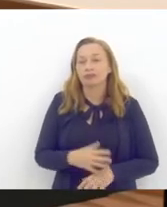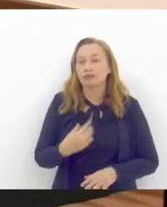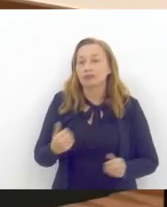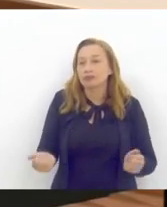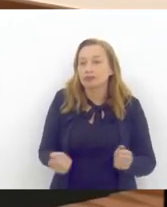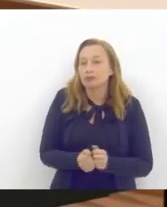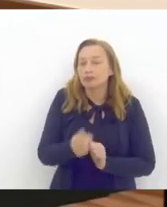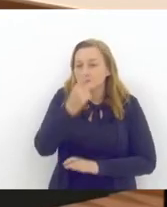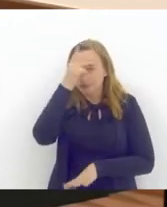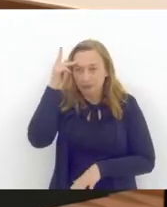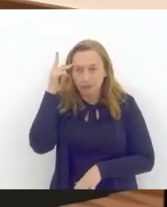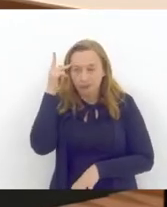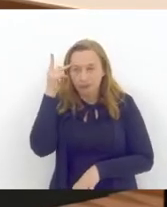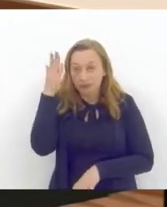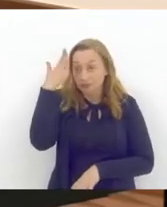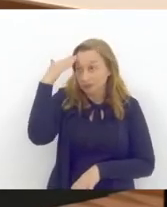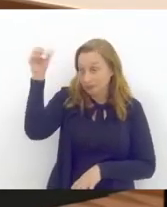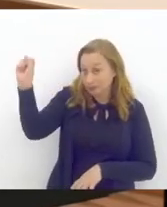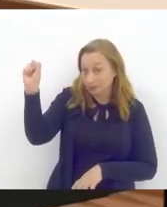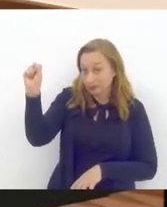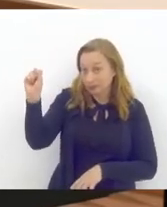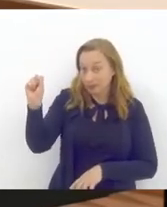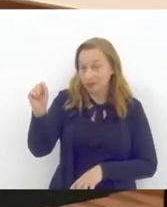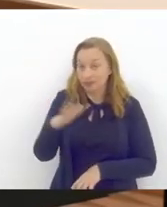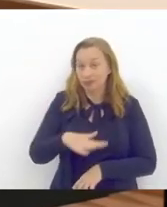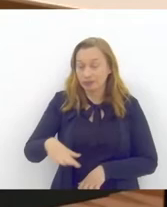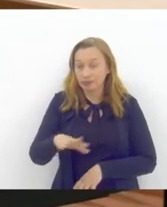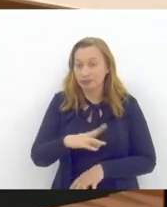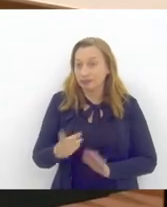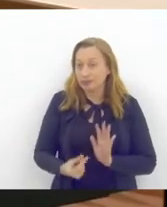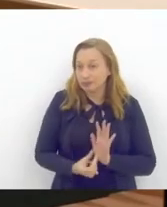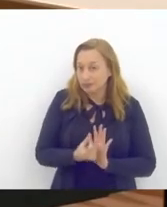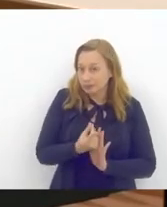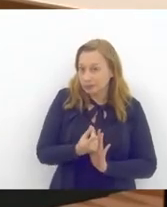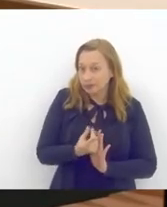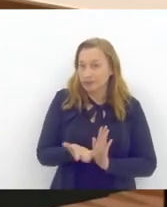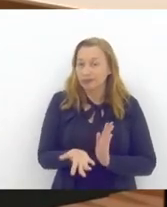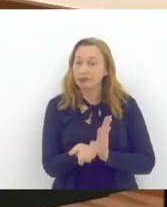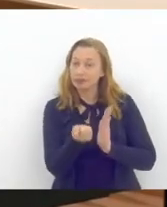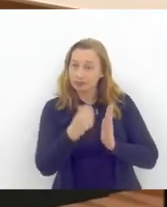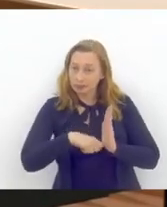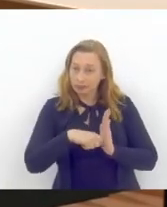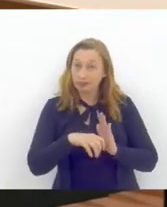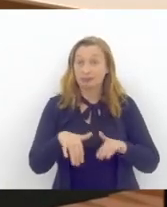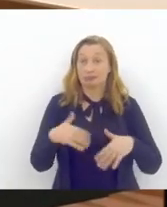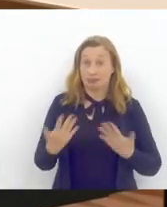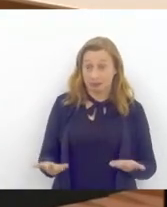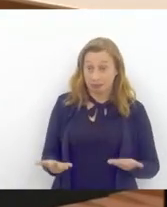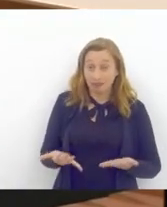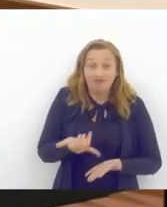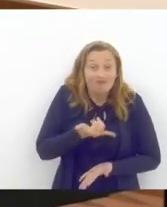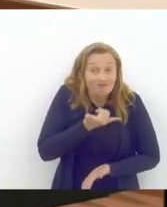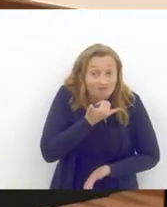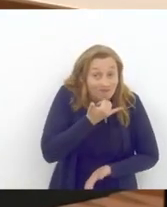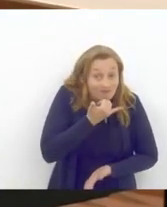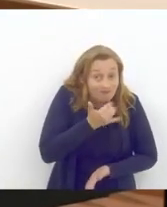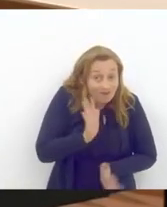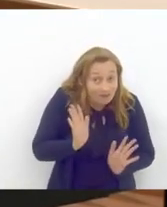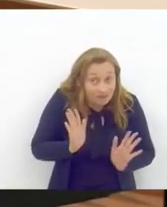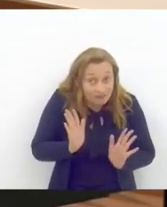de notório saber da área de finanças, né, na área de tributação. Então, peço desculpas por